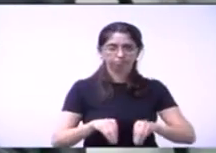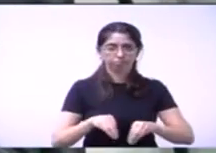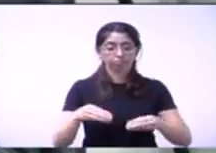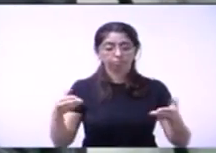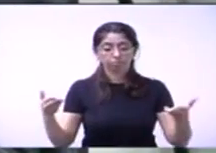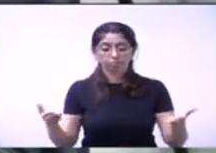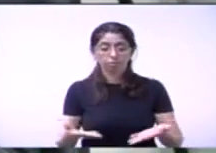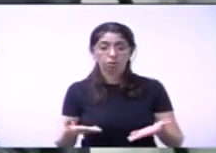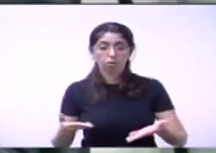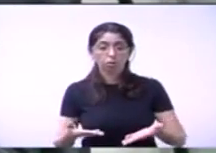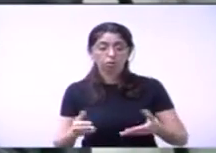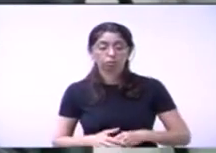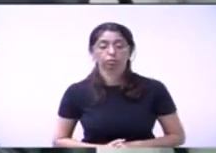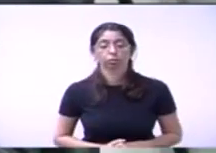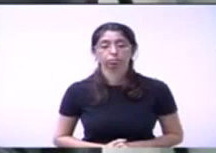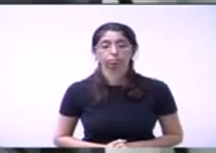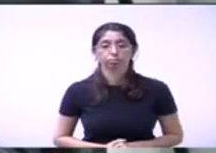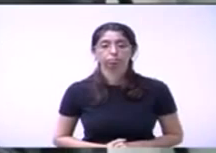sua criação, como falei